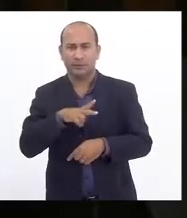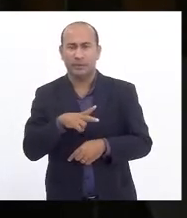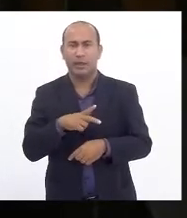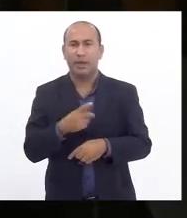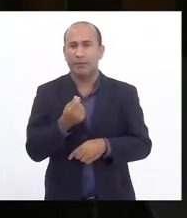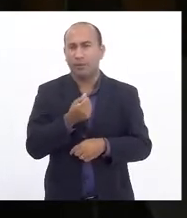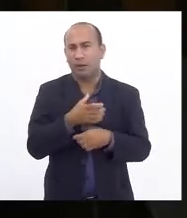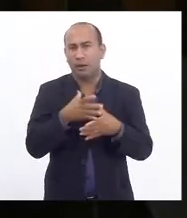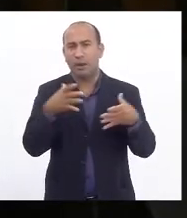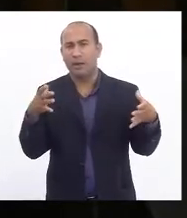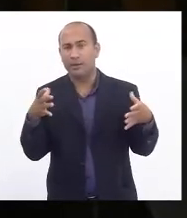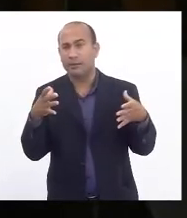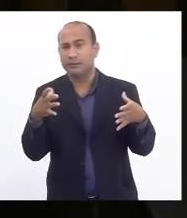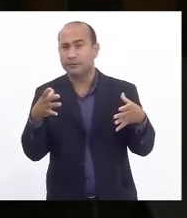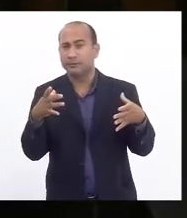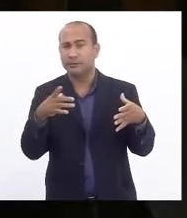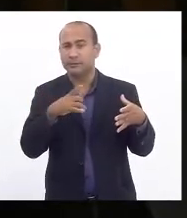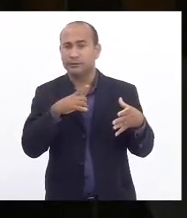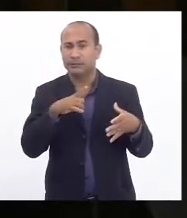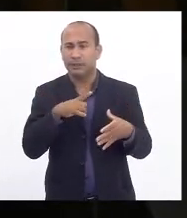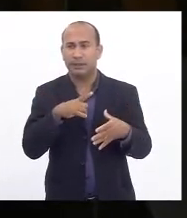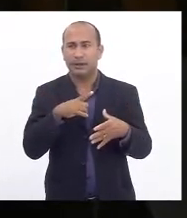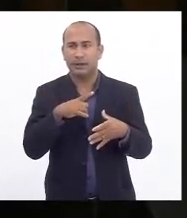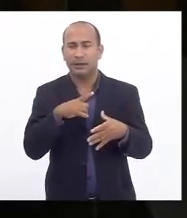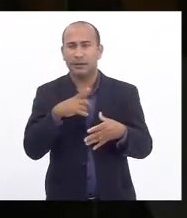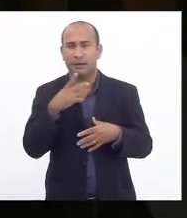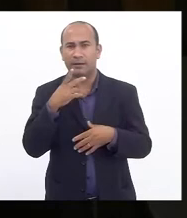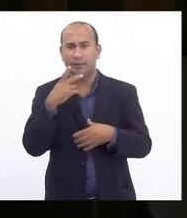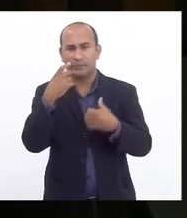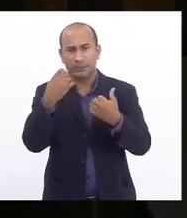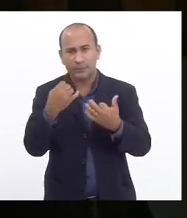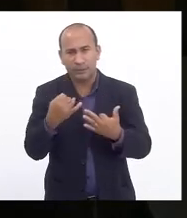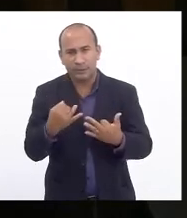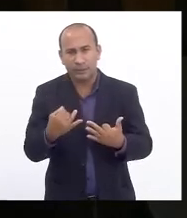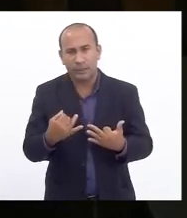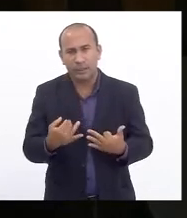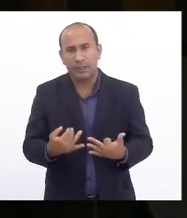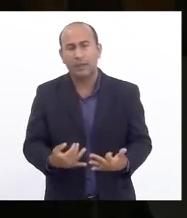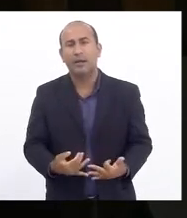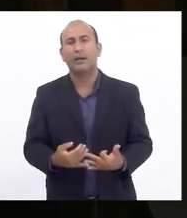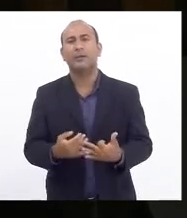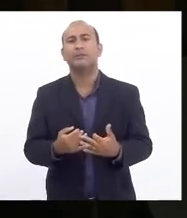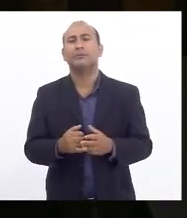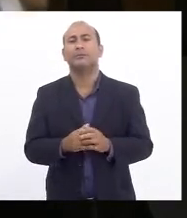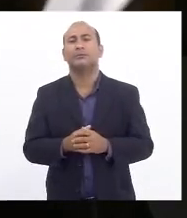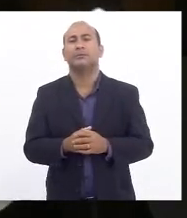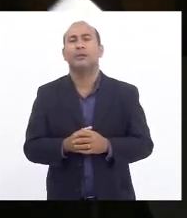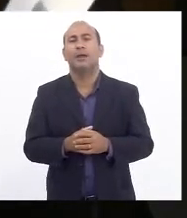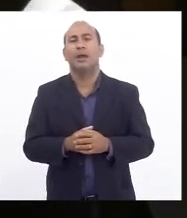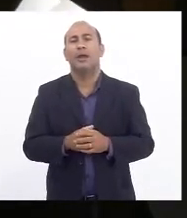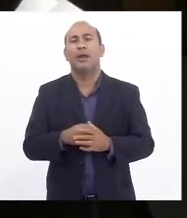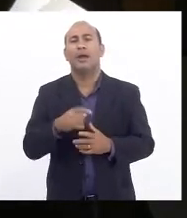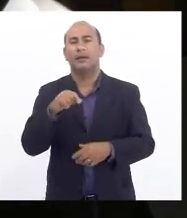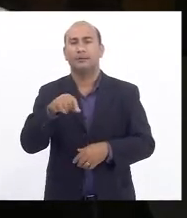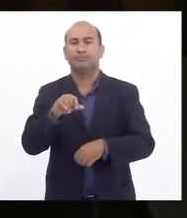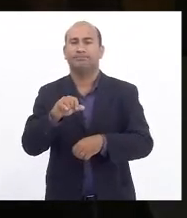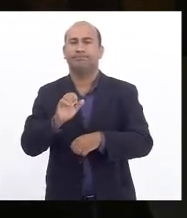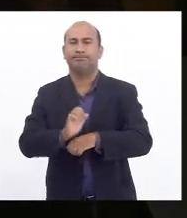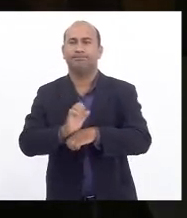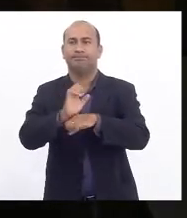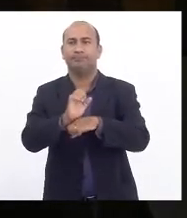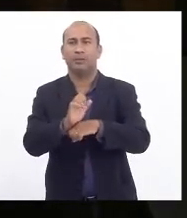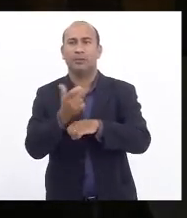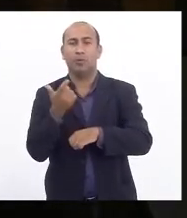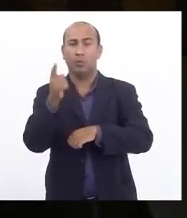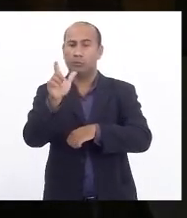elevados pelo menos que ia ser que os valores deduzidos sejam destinados a economia do estado e